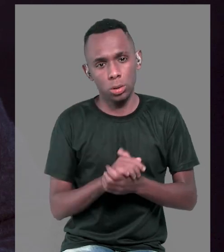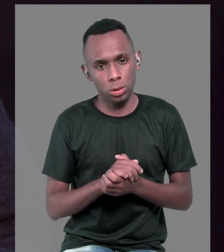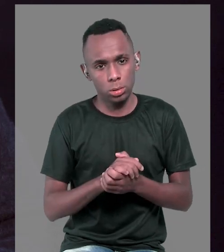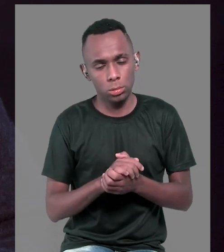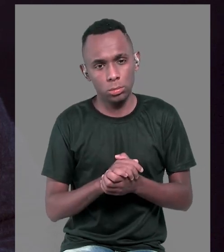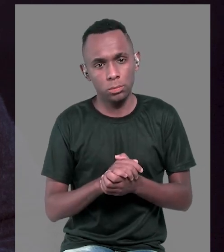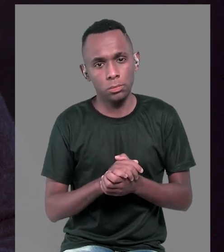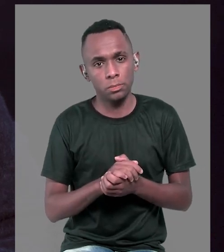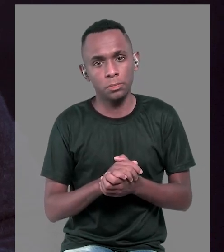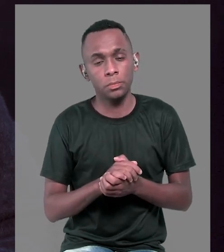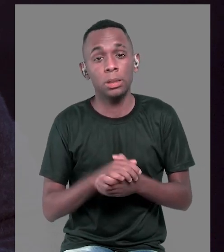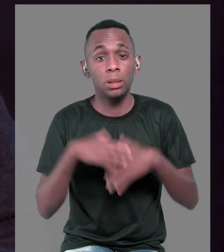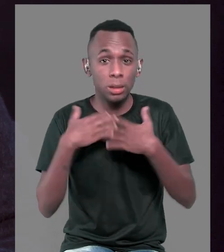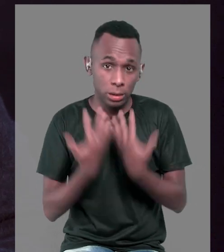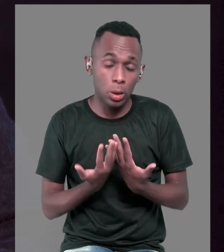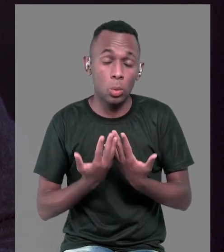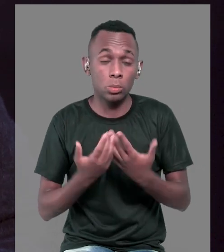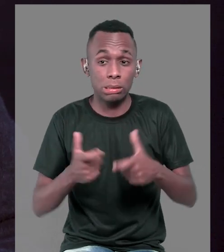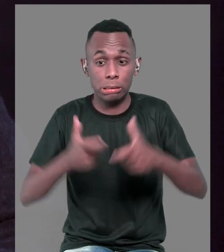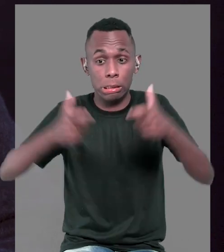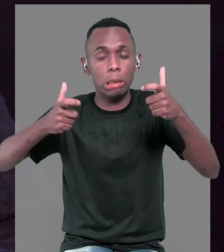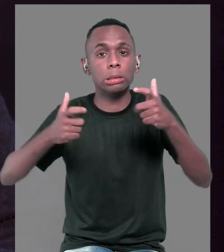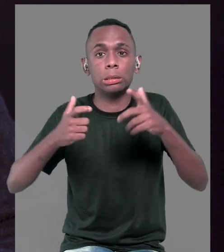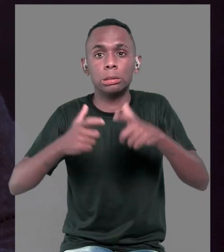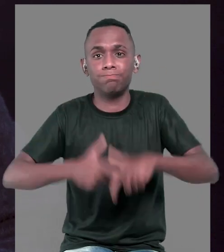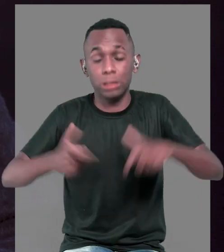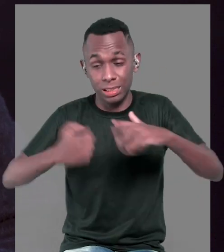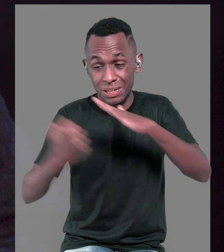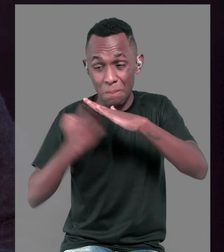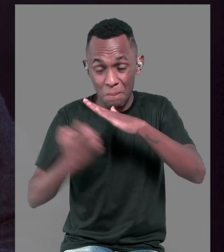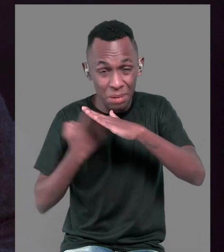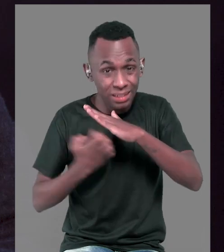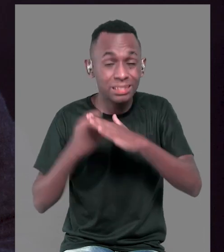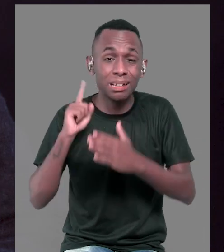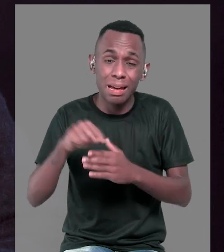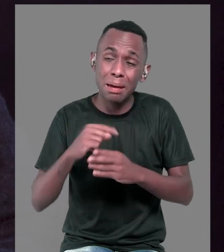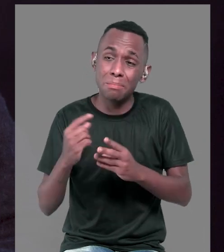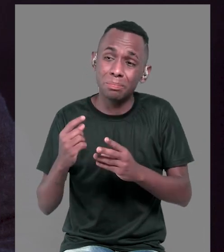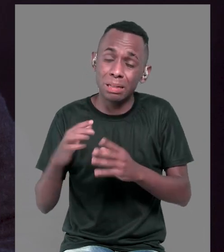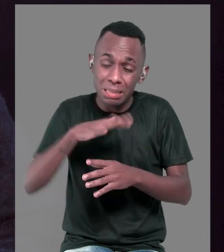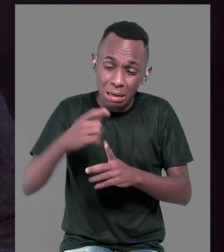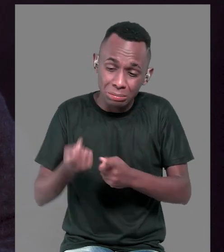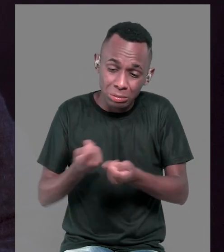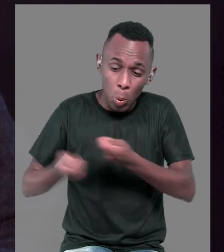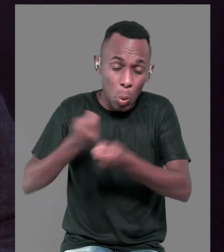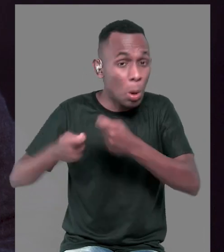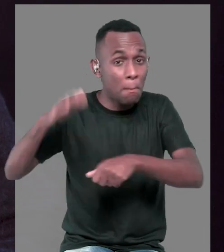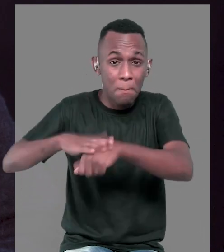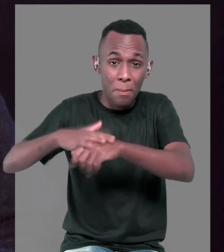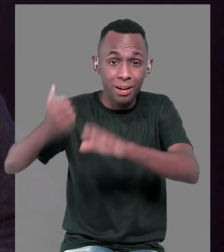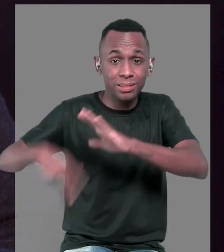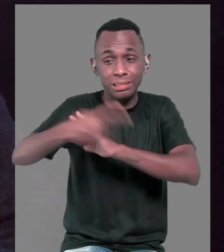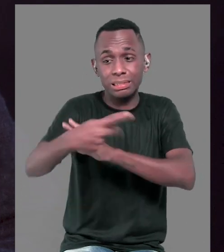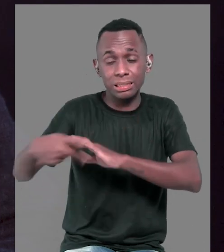big techs, são grandezas econômicas em si mesmas. E o preço